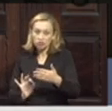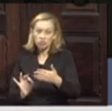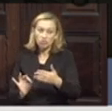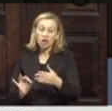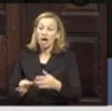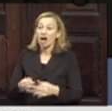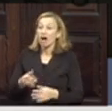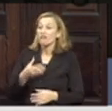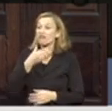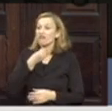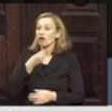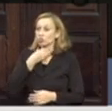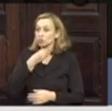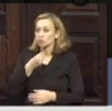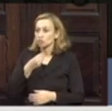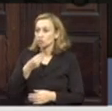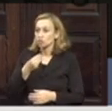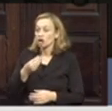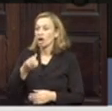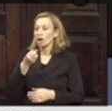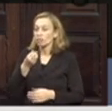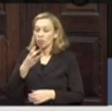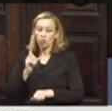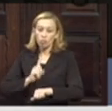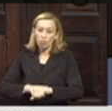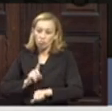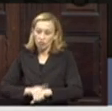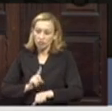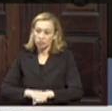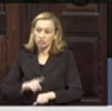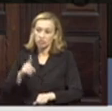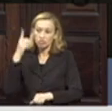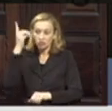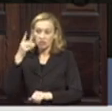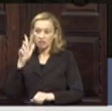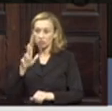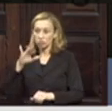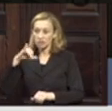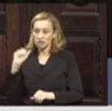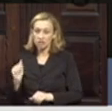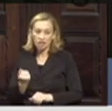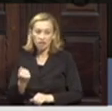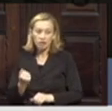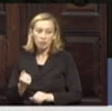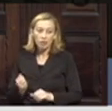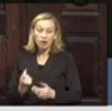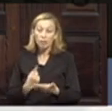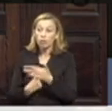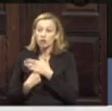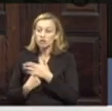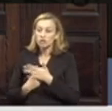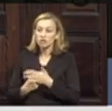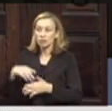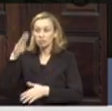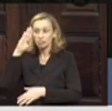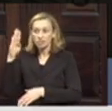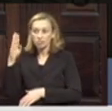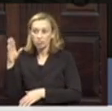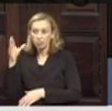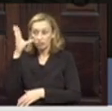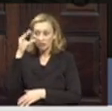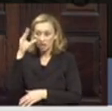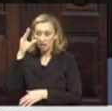adequada, fazendo o envolvimento do garrafão de água, do botijão de água, com um filme plástico, para que o